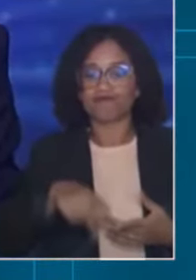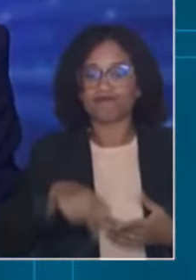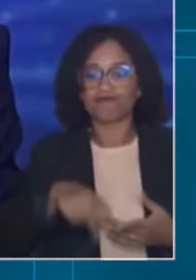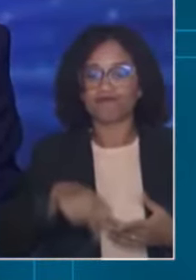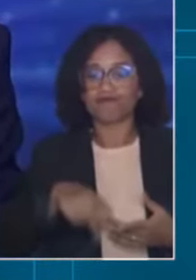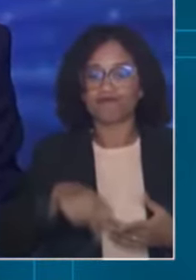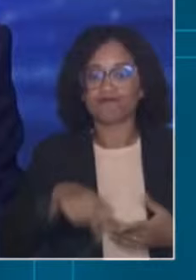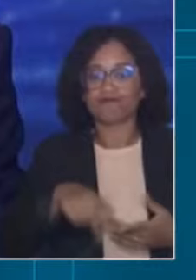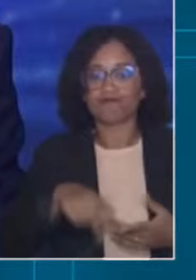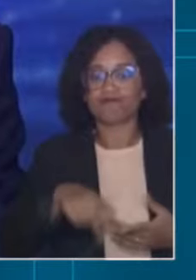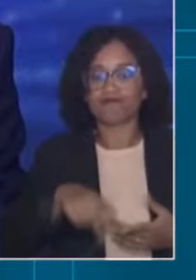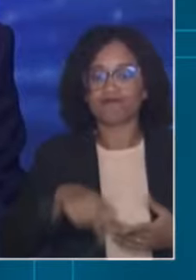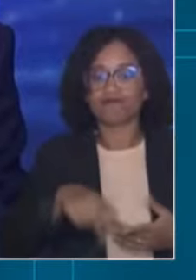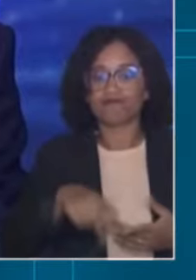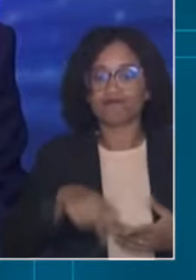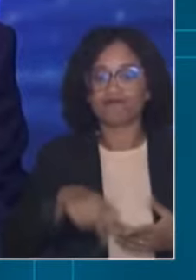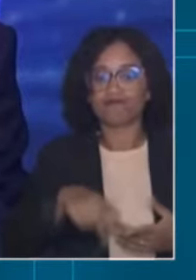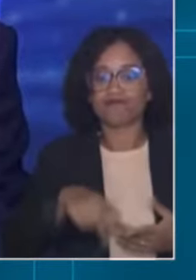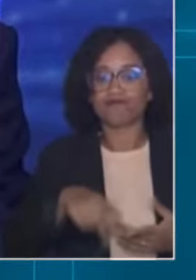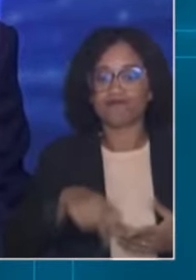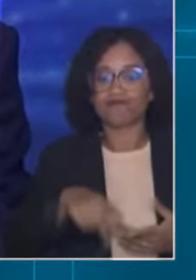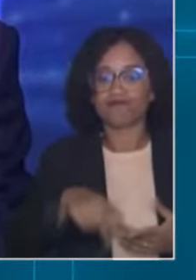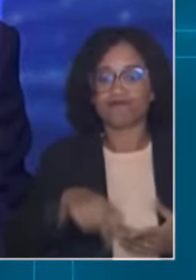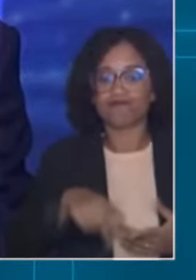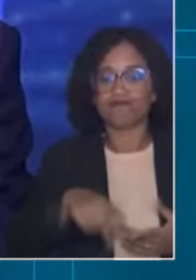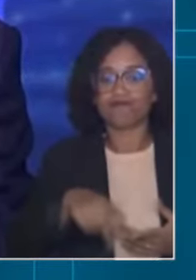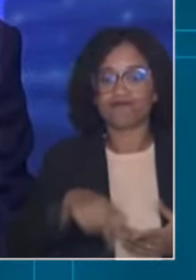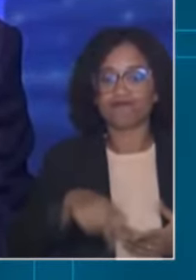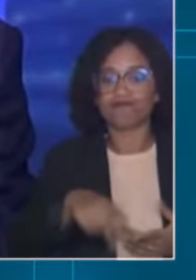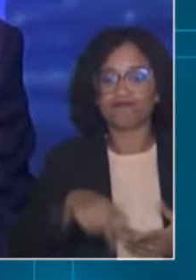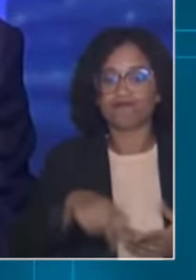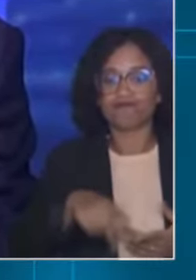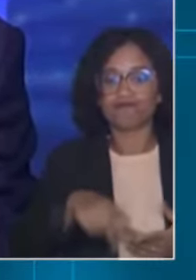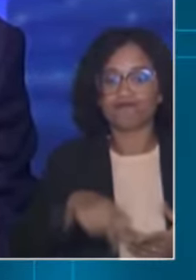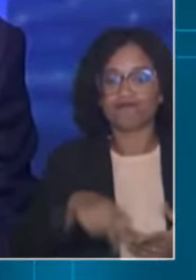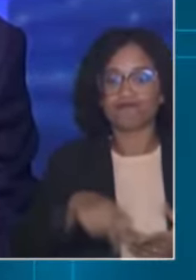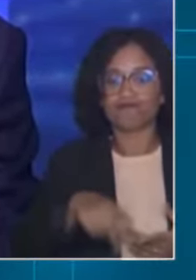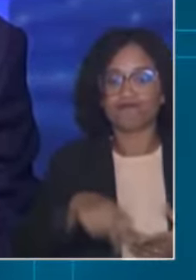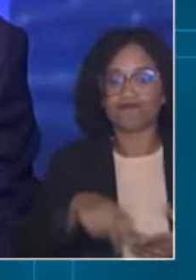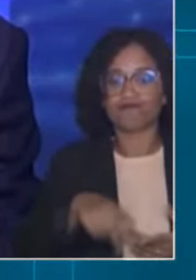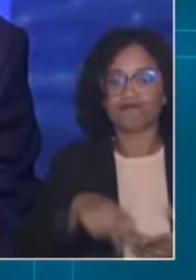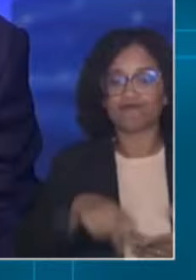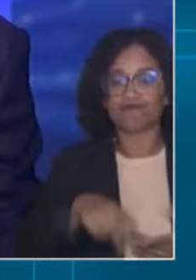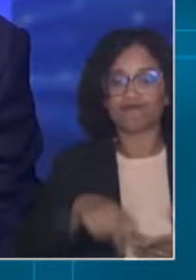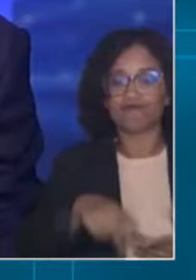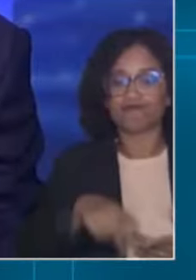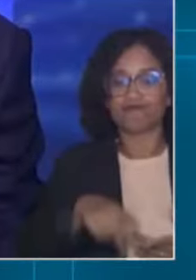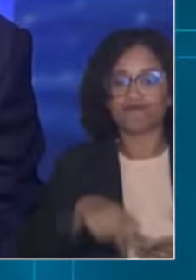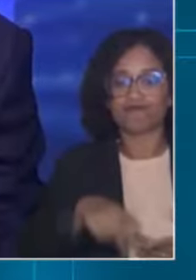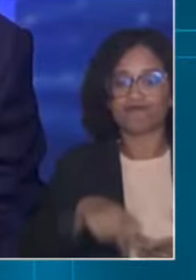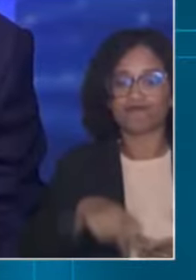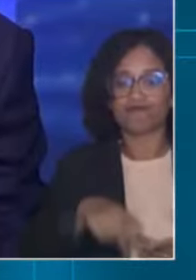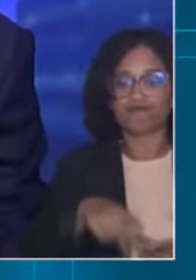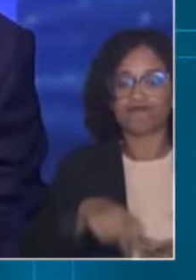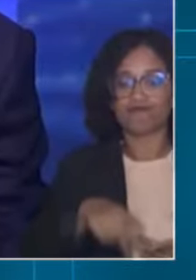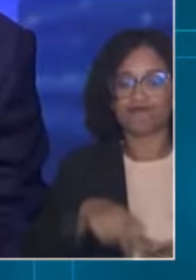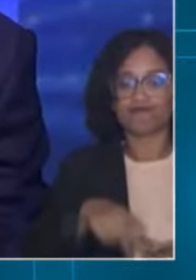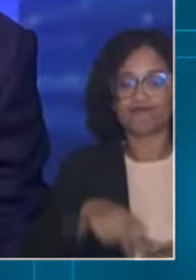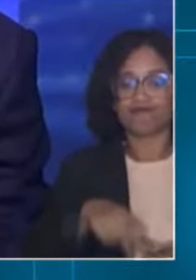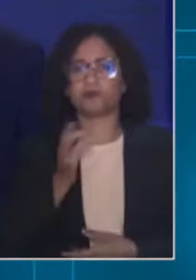sempre esteve acima de 20% na capital baiana. Disputou o segundo turno com Nelson Pellegrino, depois disputou o segundo turno